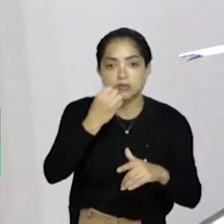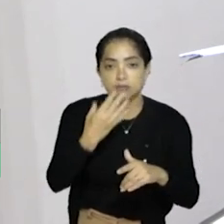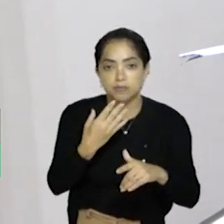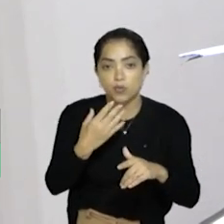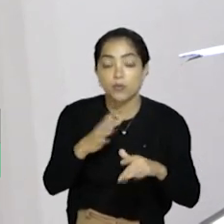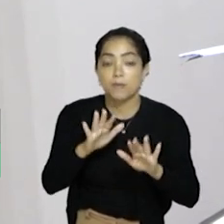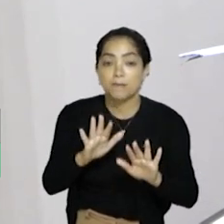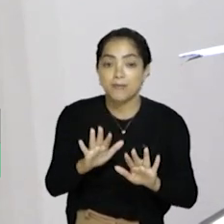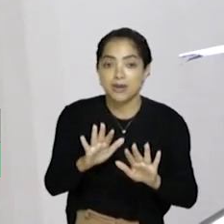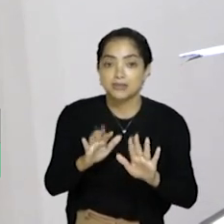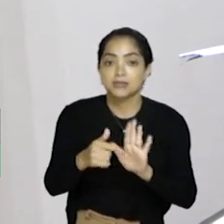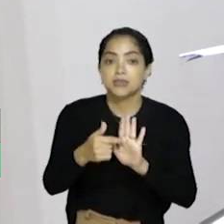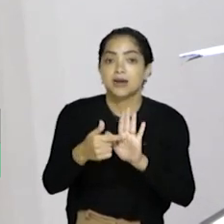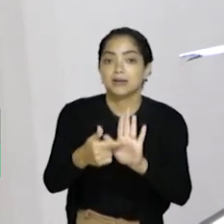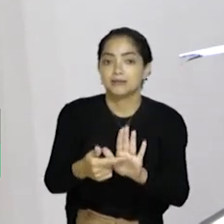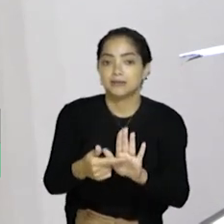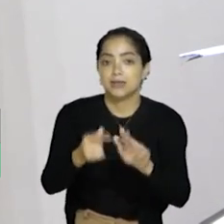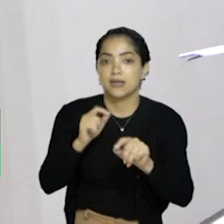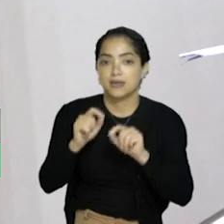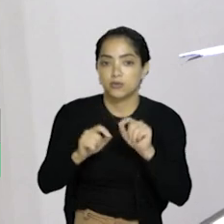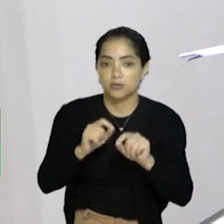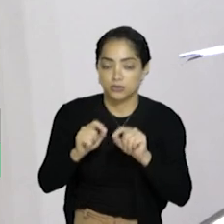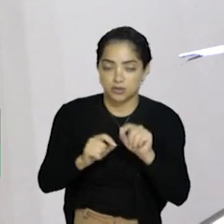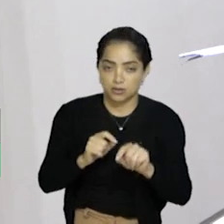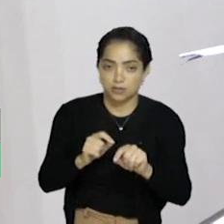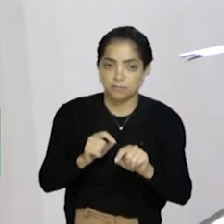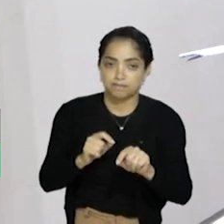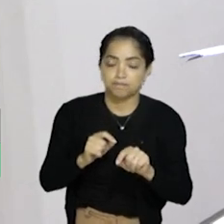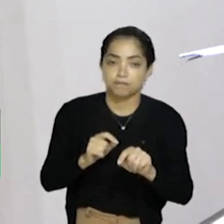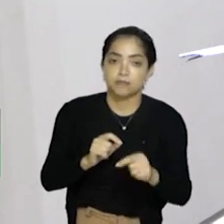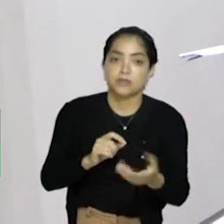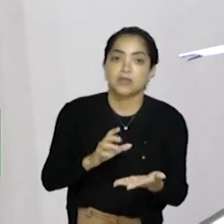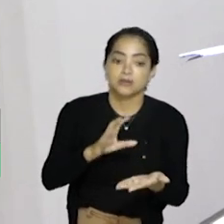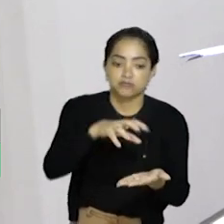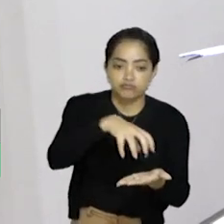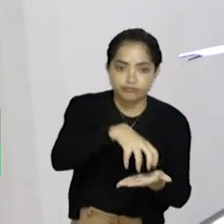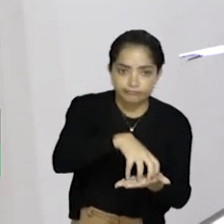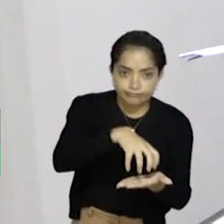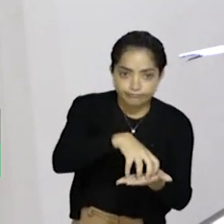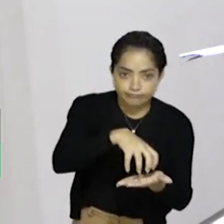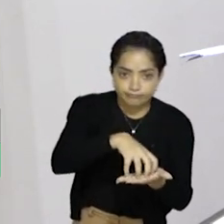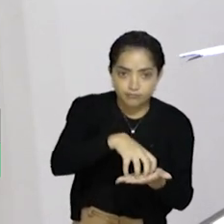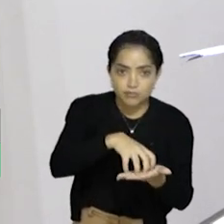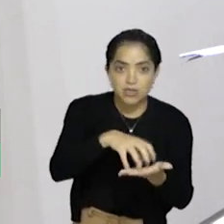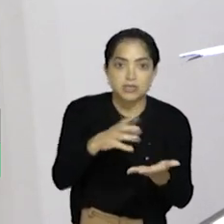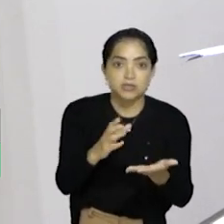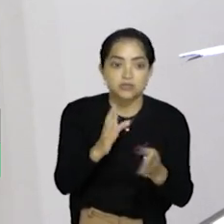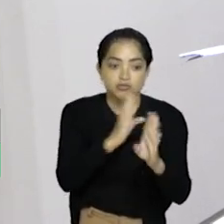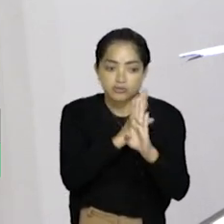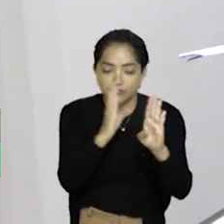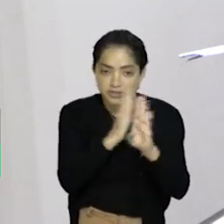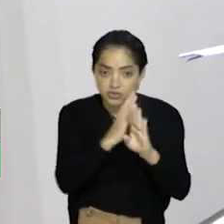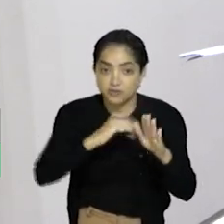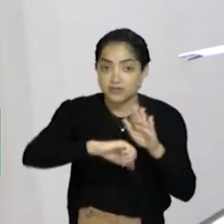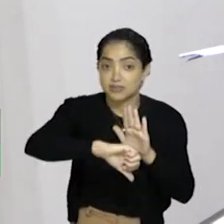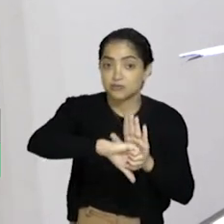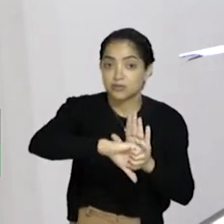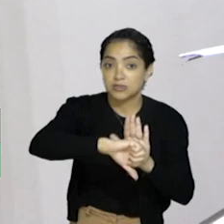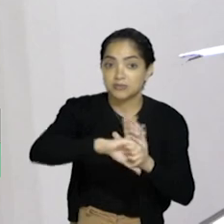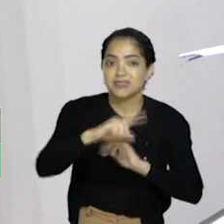nós queremos apresentar é de instalar a divisão de investigação criminal de Joinville